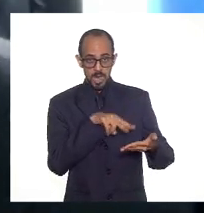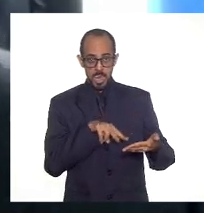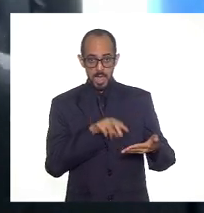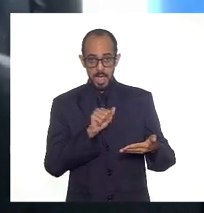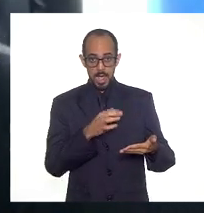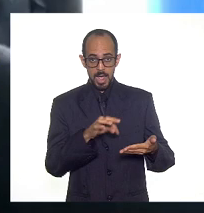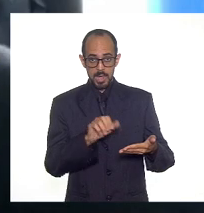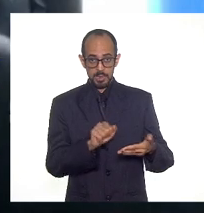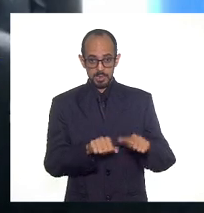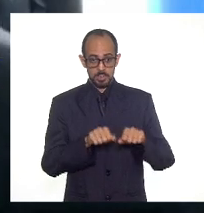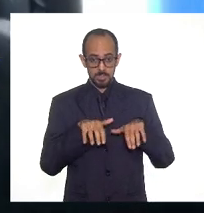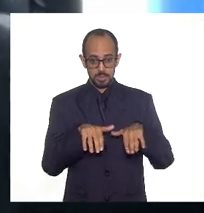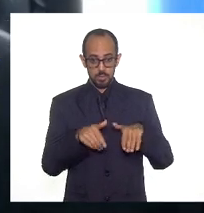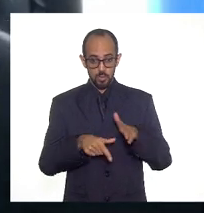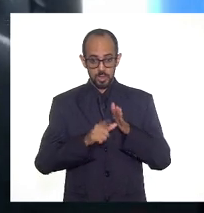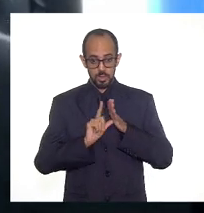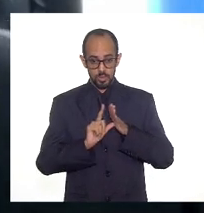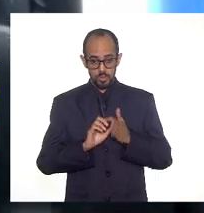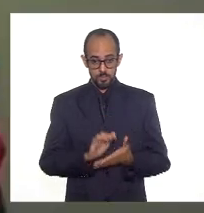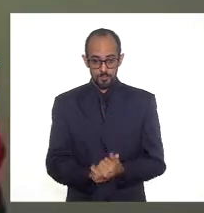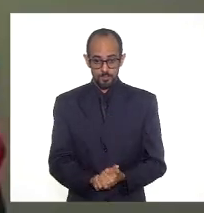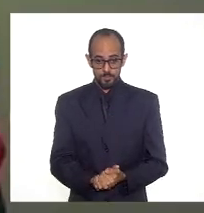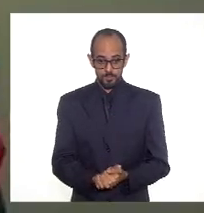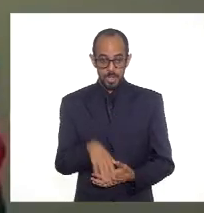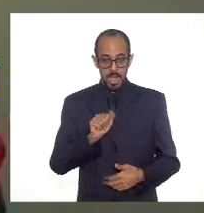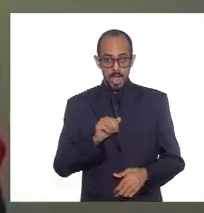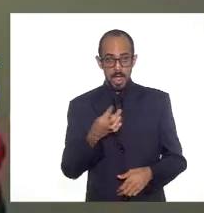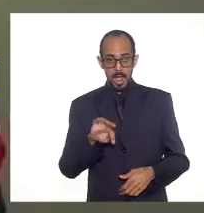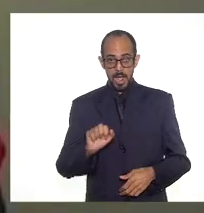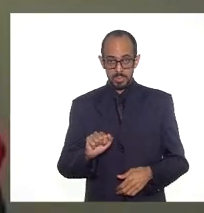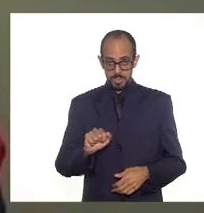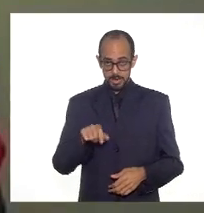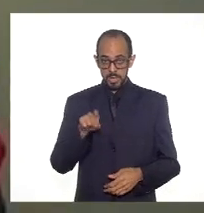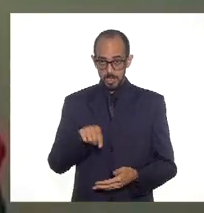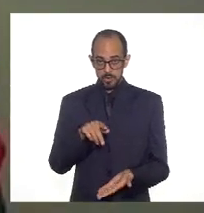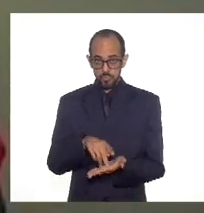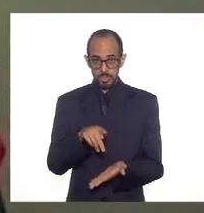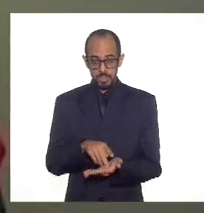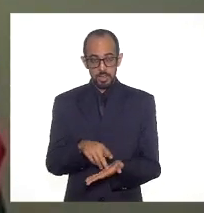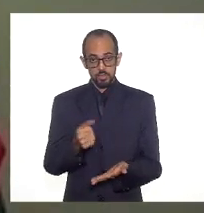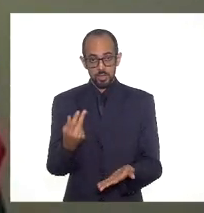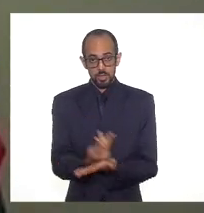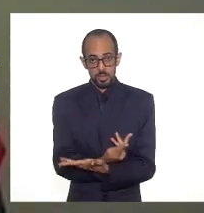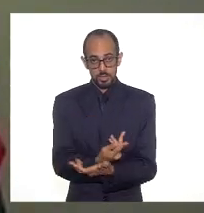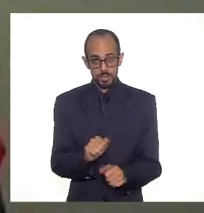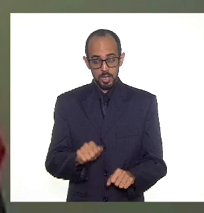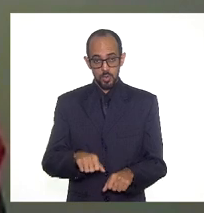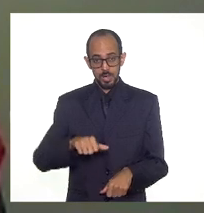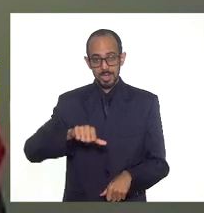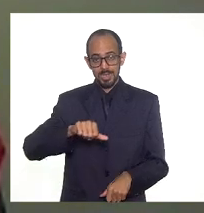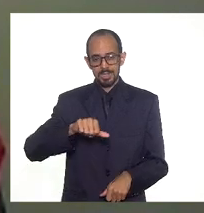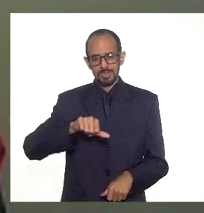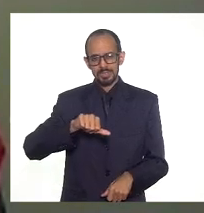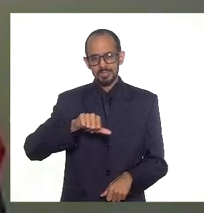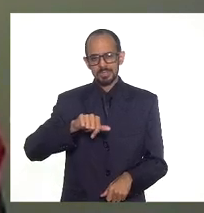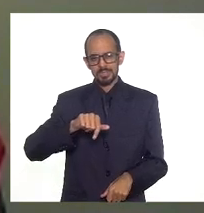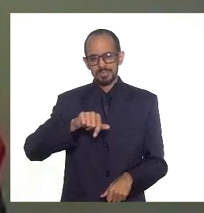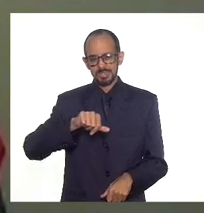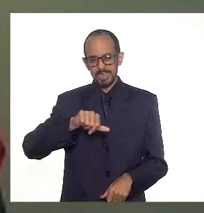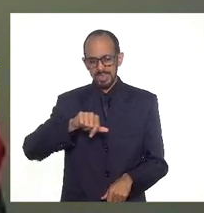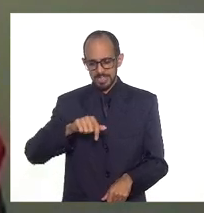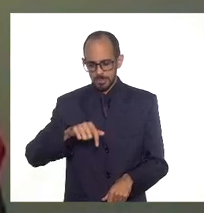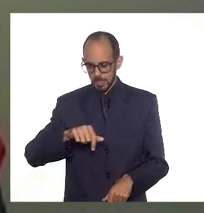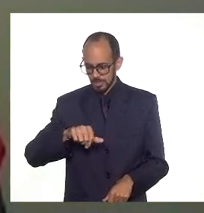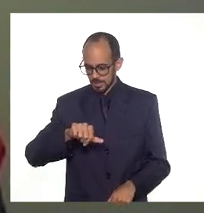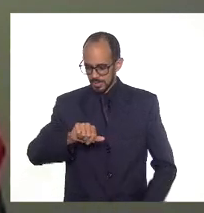da sessão anterior. A ata reflete com exatidão o ocorrido na 108ª sessão